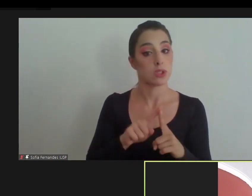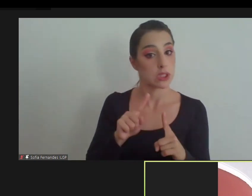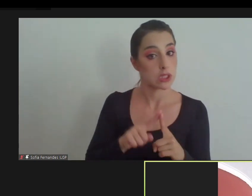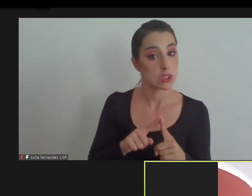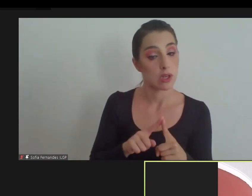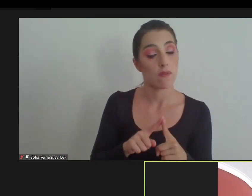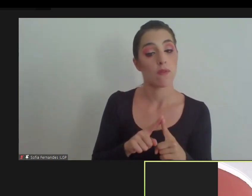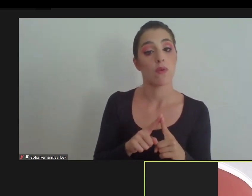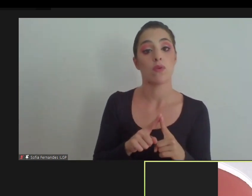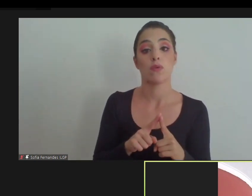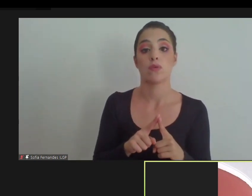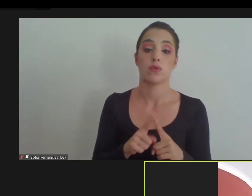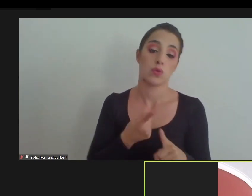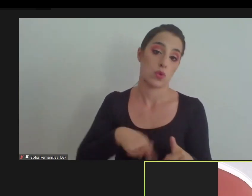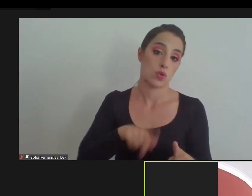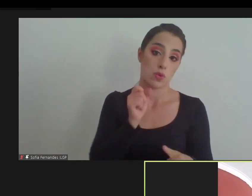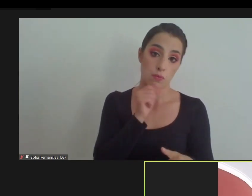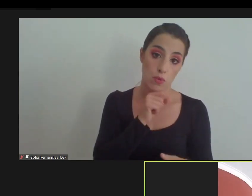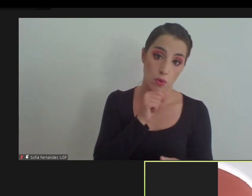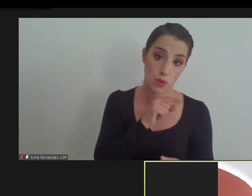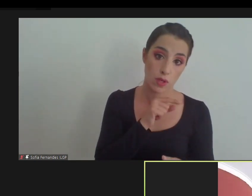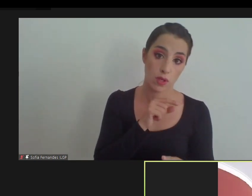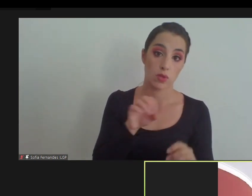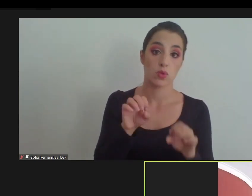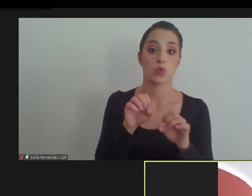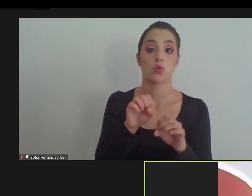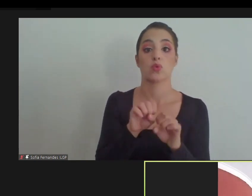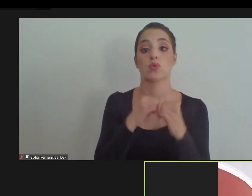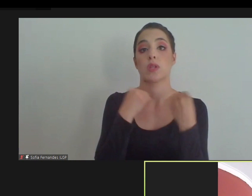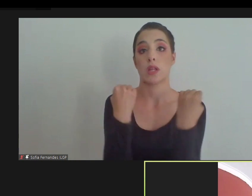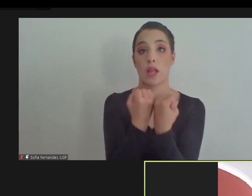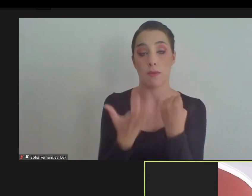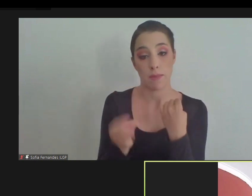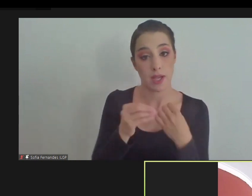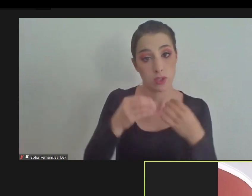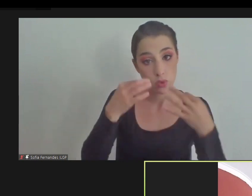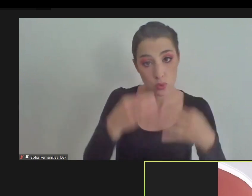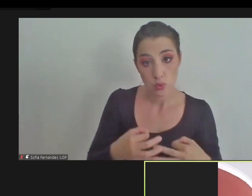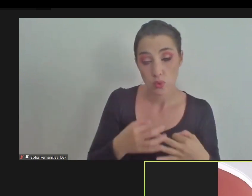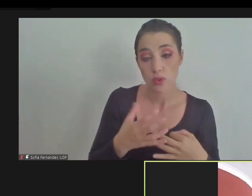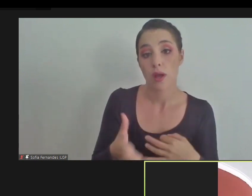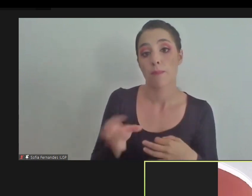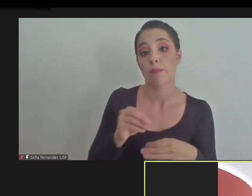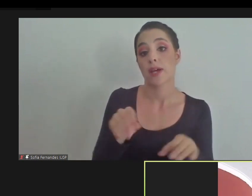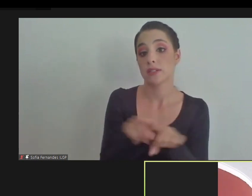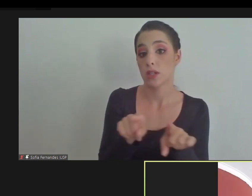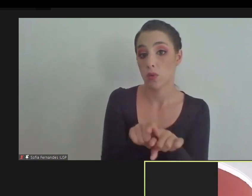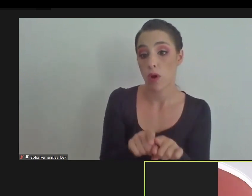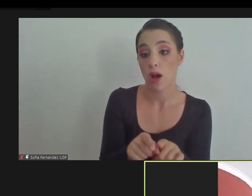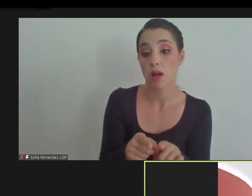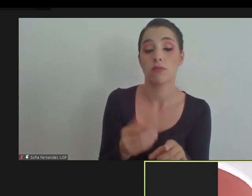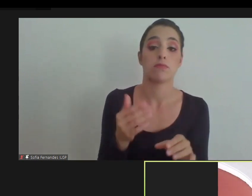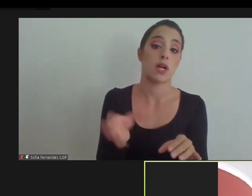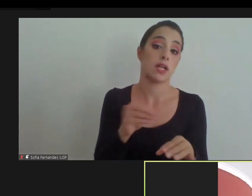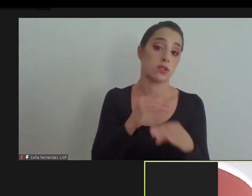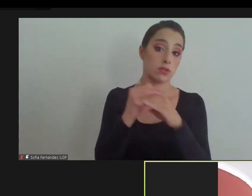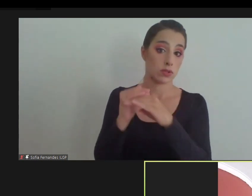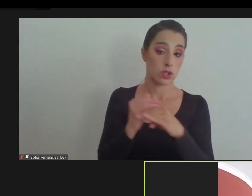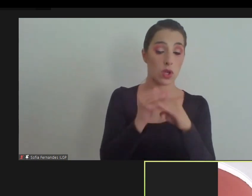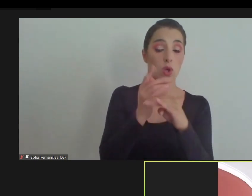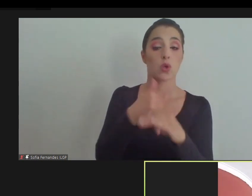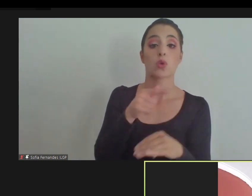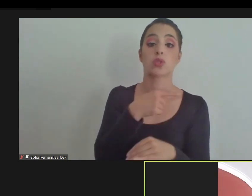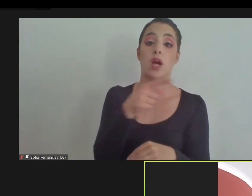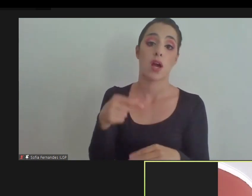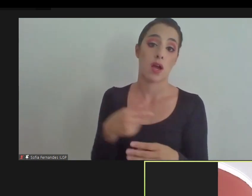facto, podemos ter uma sociedade mais justa, mais igualitária, mais equitativa. Temos muitas